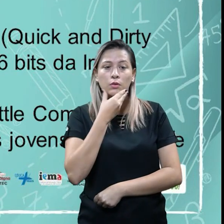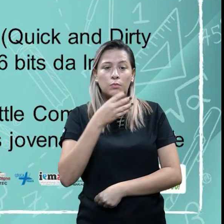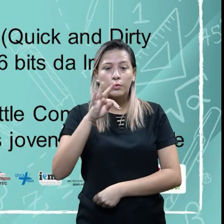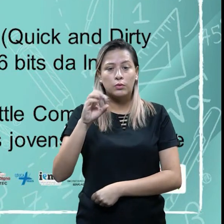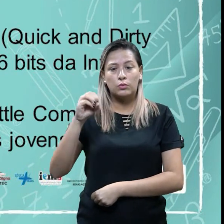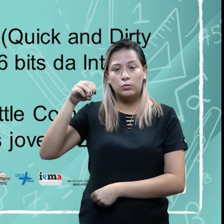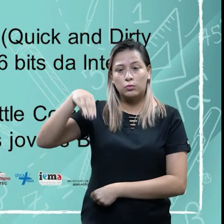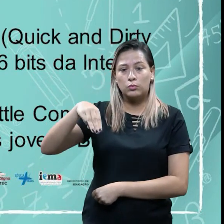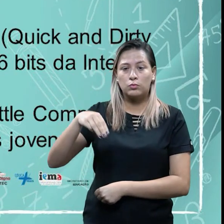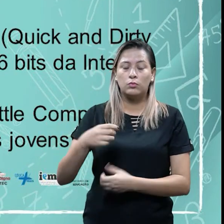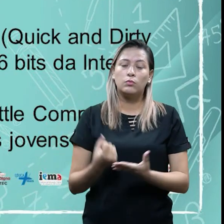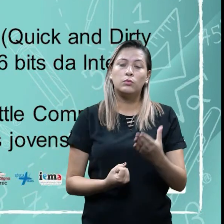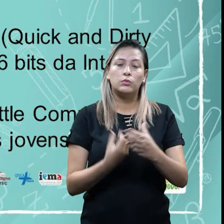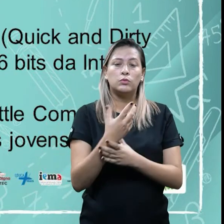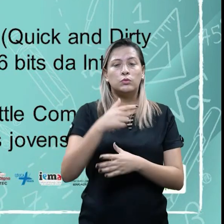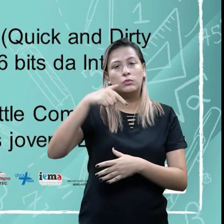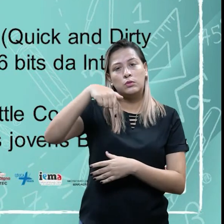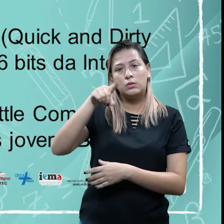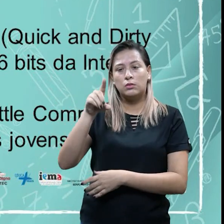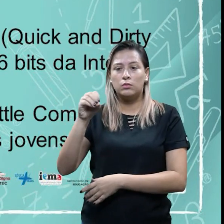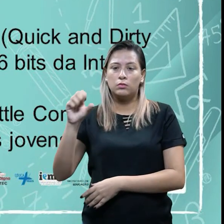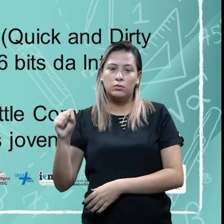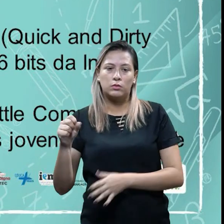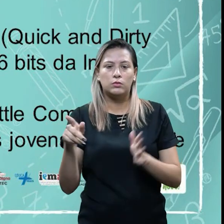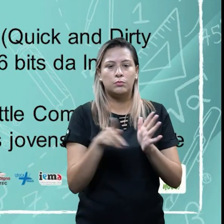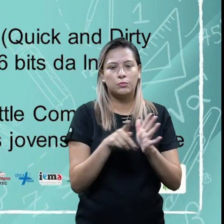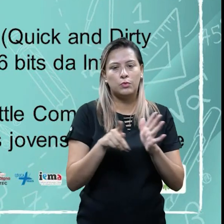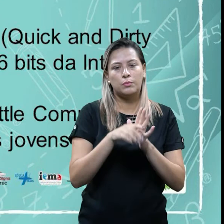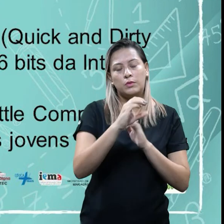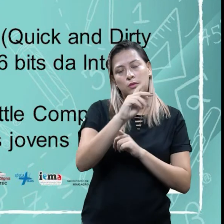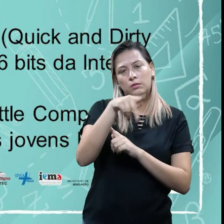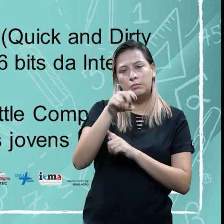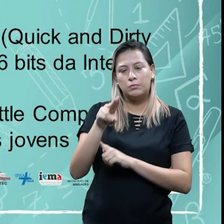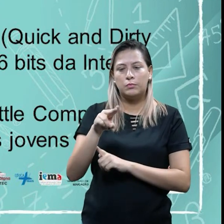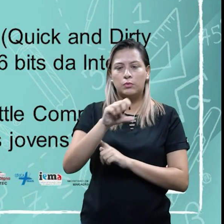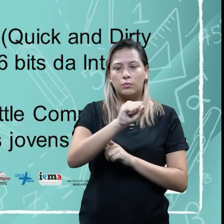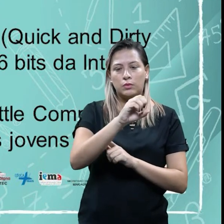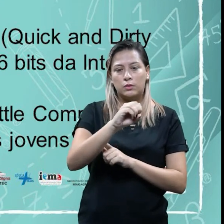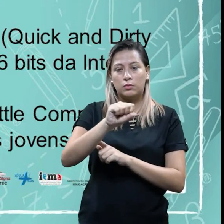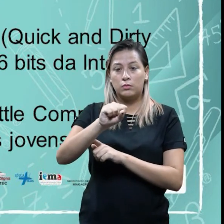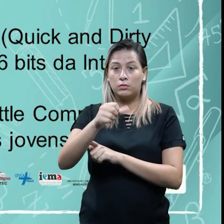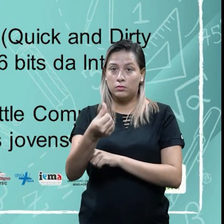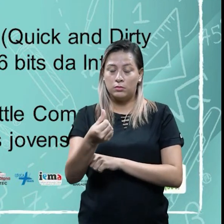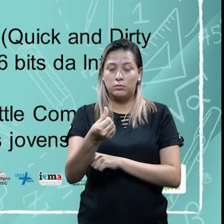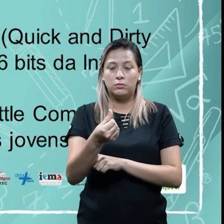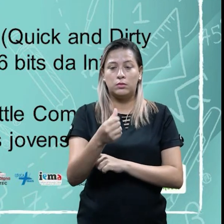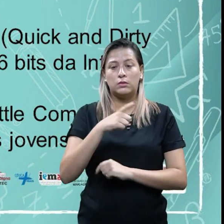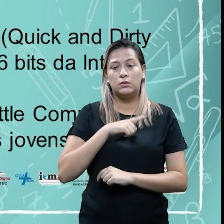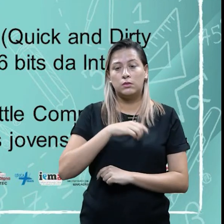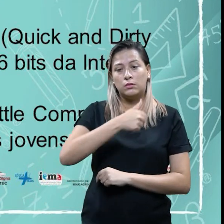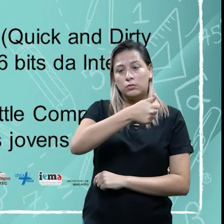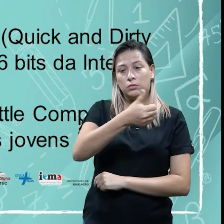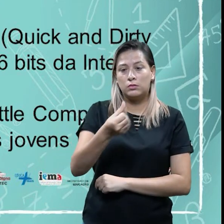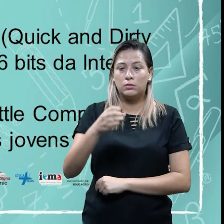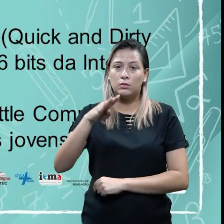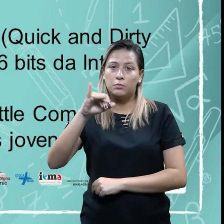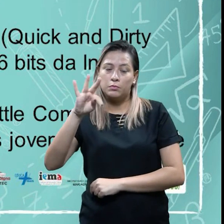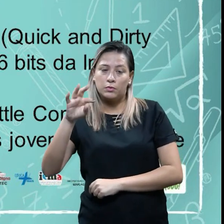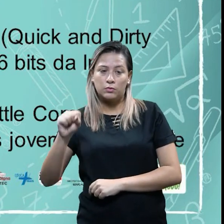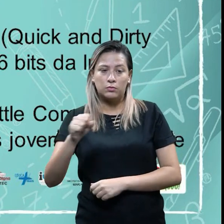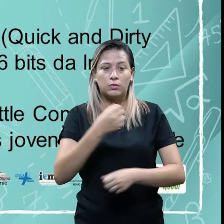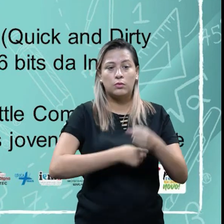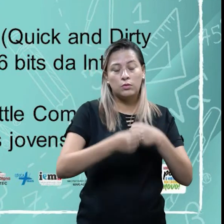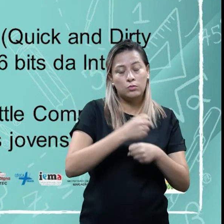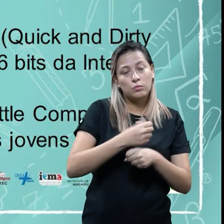tá? Para a nova CPU 8086 com 16 bits da Intel. Em 81, já